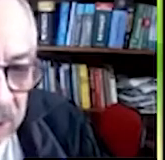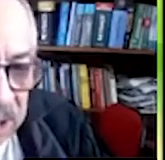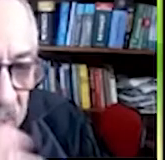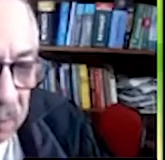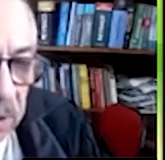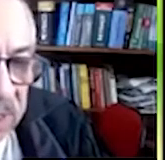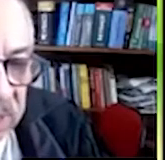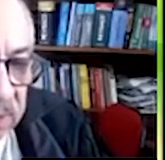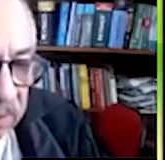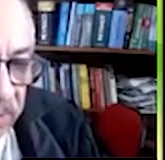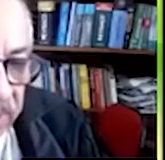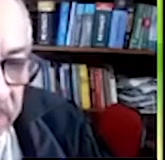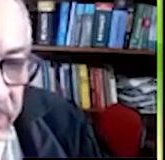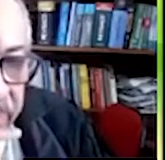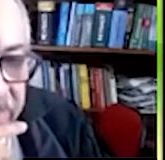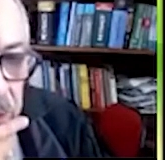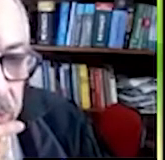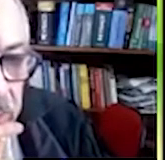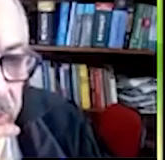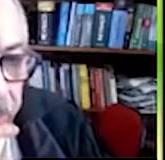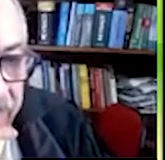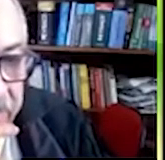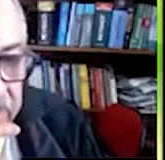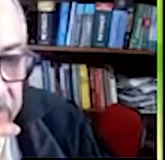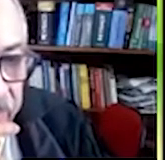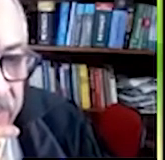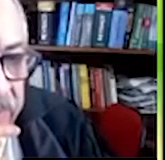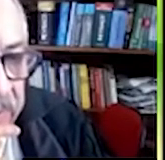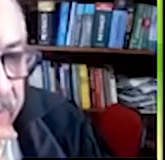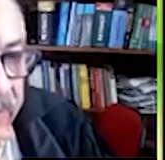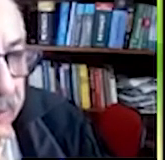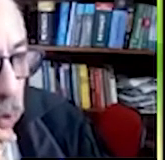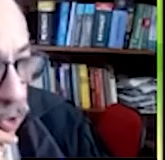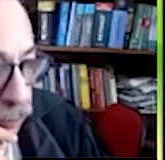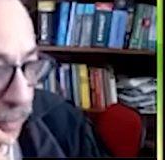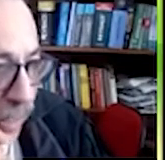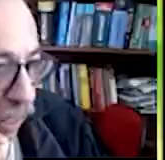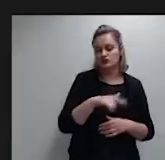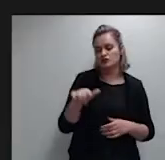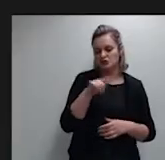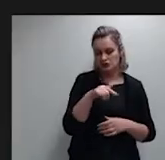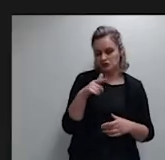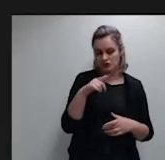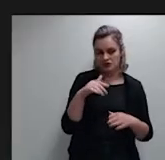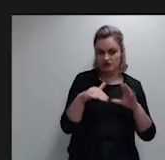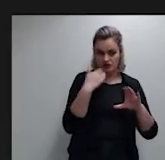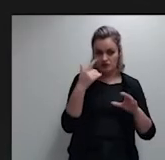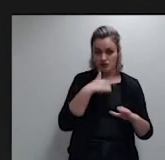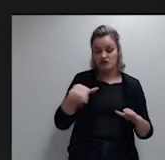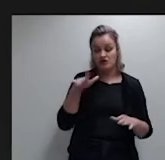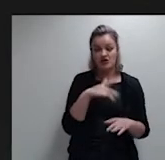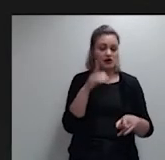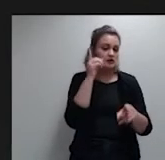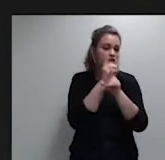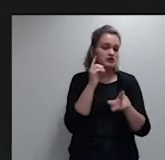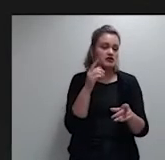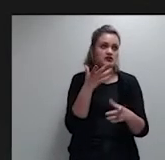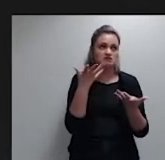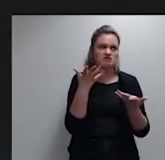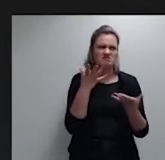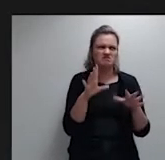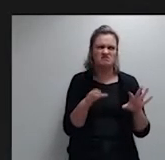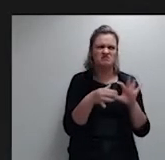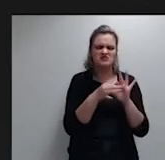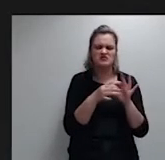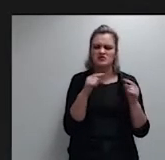pelo Ministério Público Federal ao STJ com o desdobramento das investigações. Og Fernandes disse ainda que os acordos de